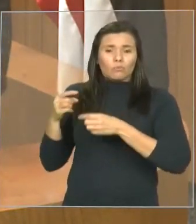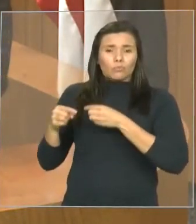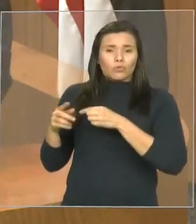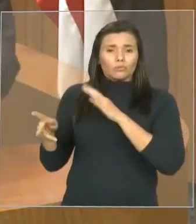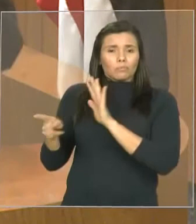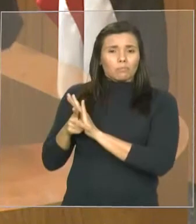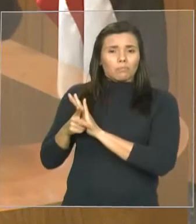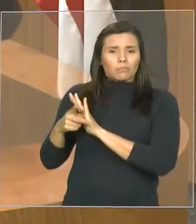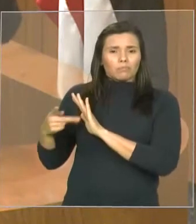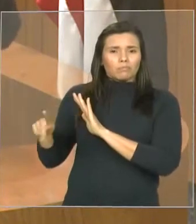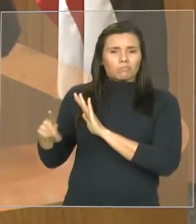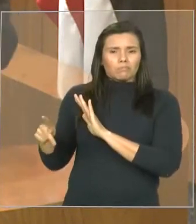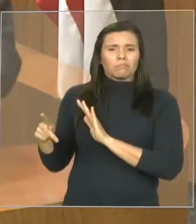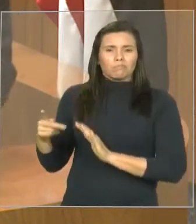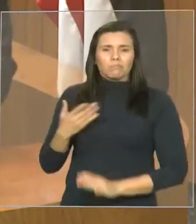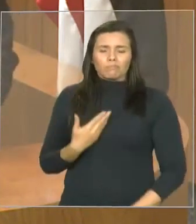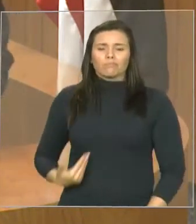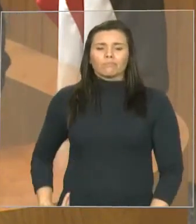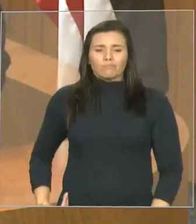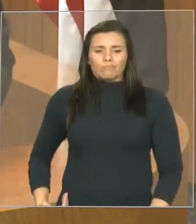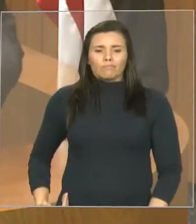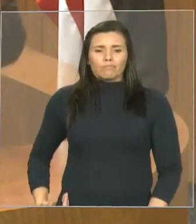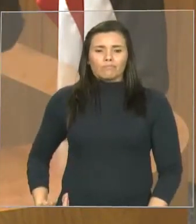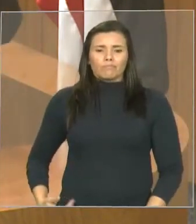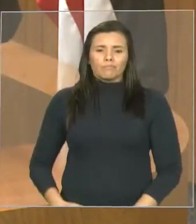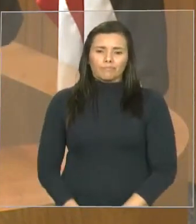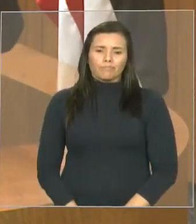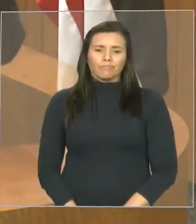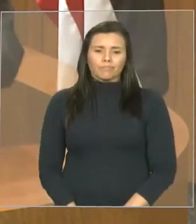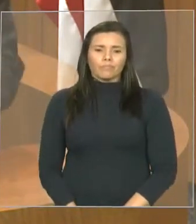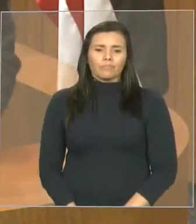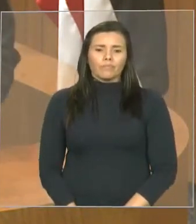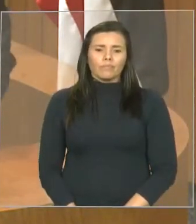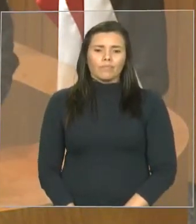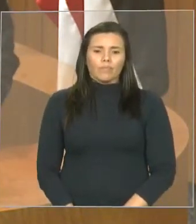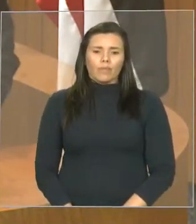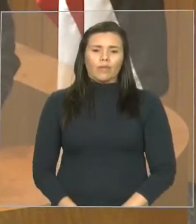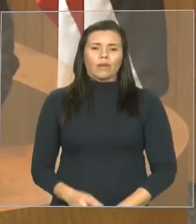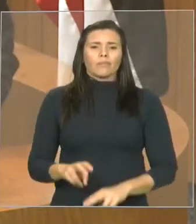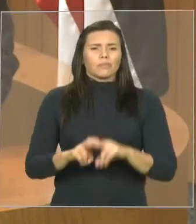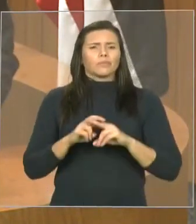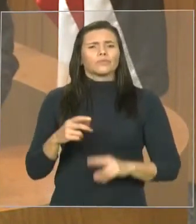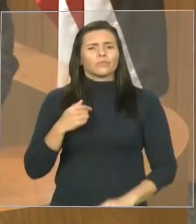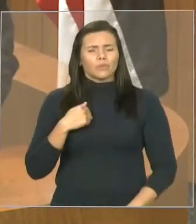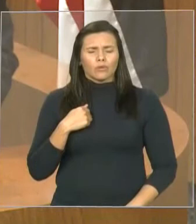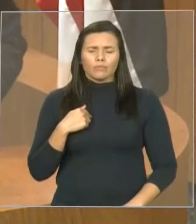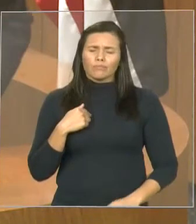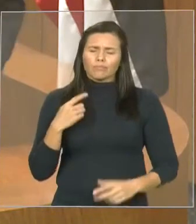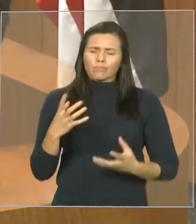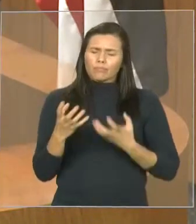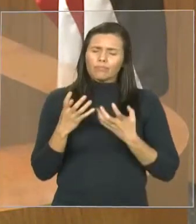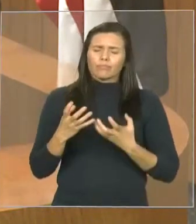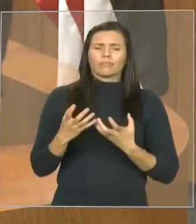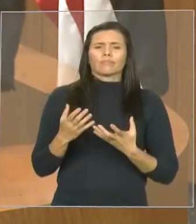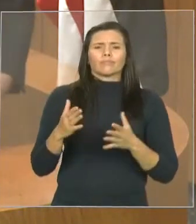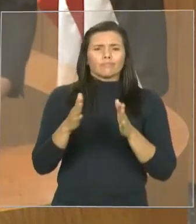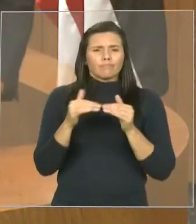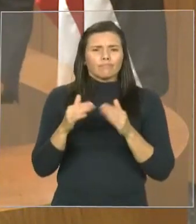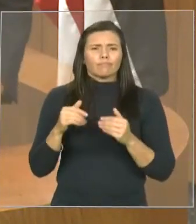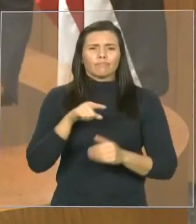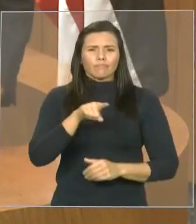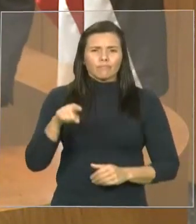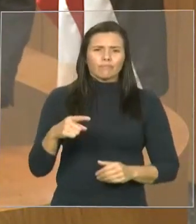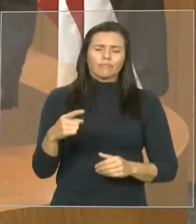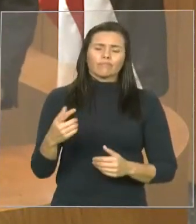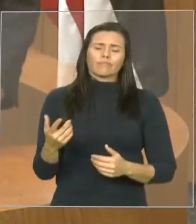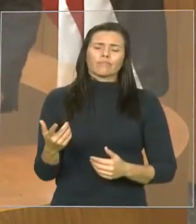prego é a maior discussão, que esse projeto tramite normalmente nas comissões e, por isso, peço e encaminho a